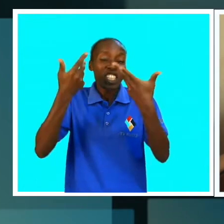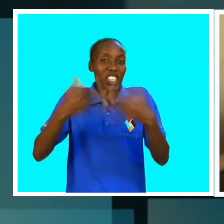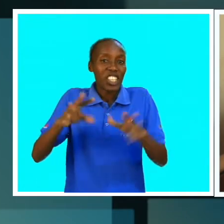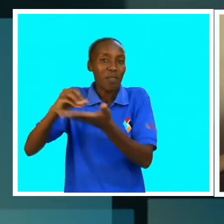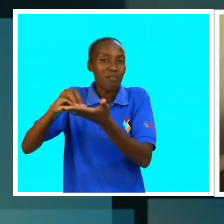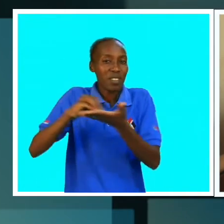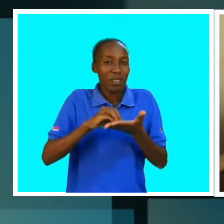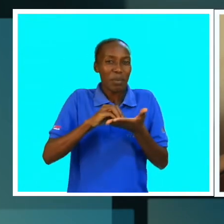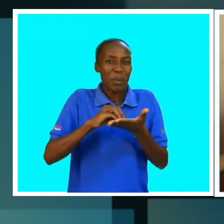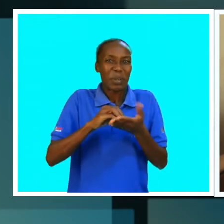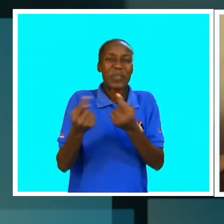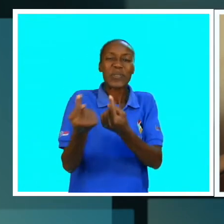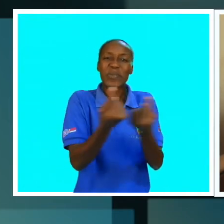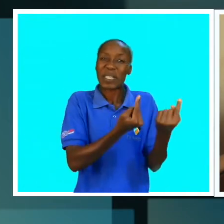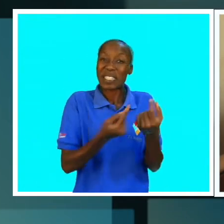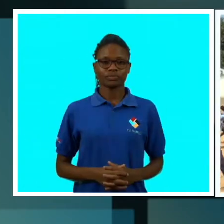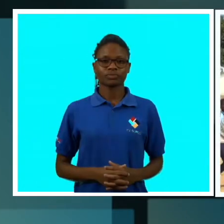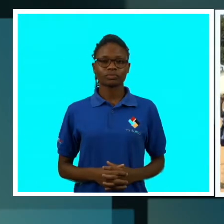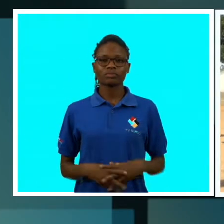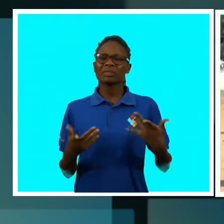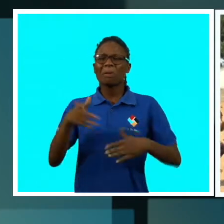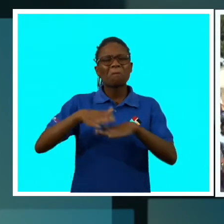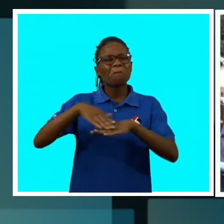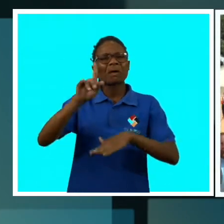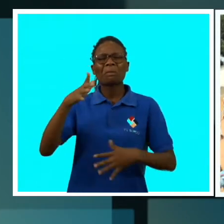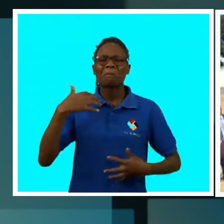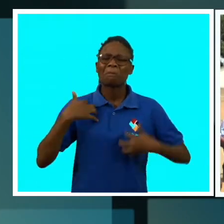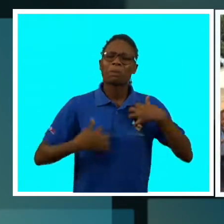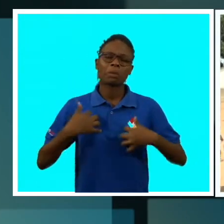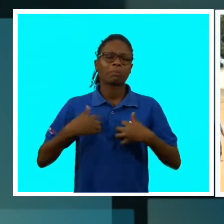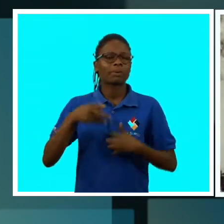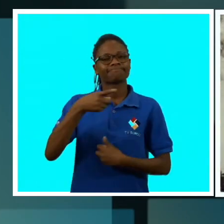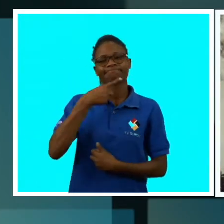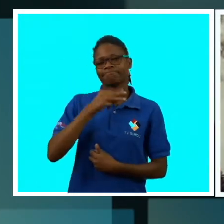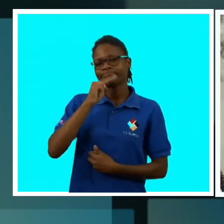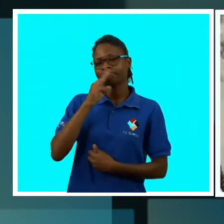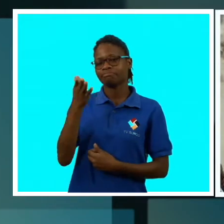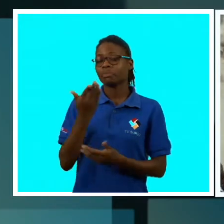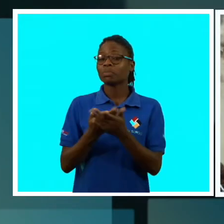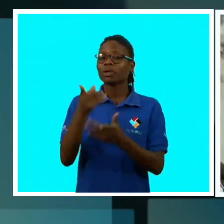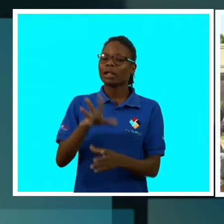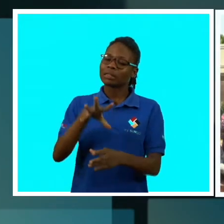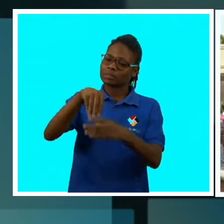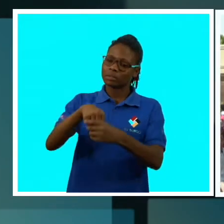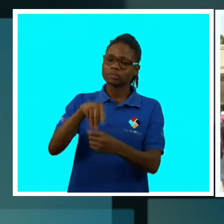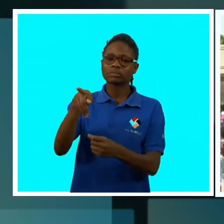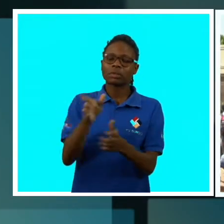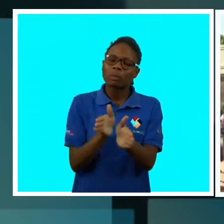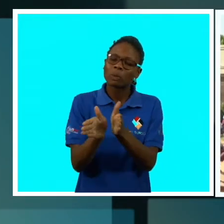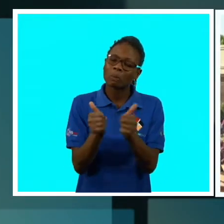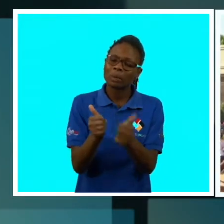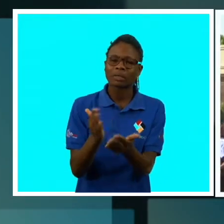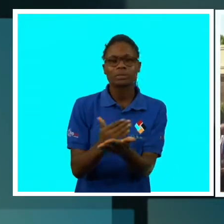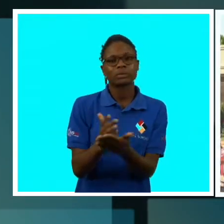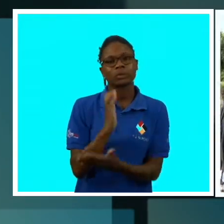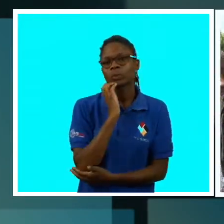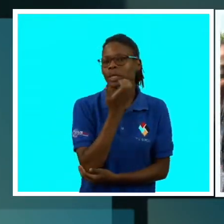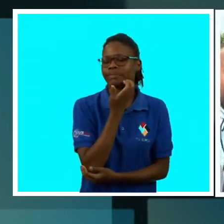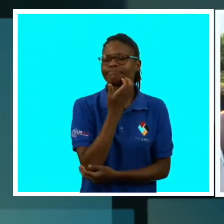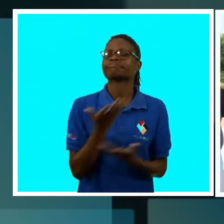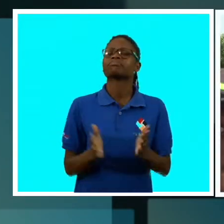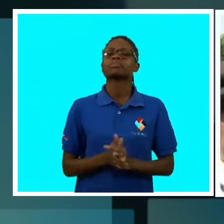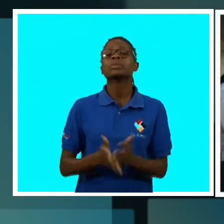em situações péssimas. Daí a necessidade dos encarregados de educação estarem envolvidos na conservação deste